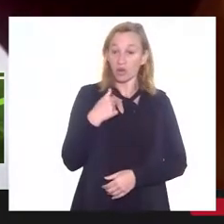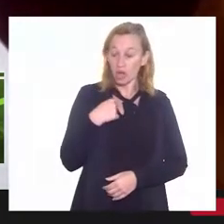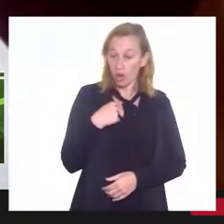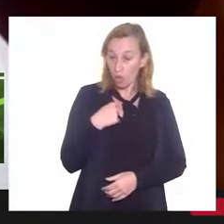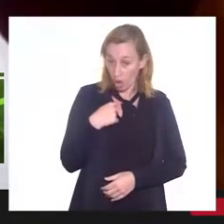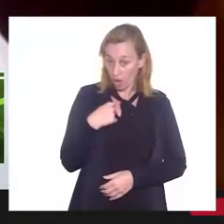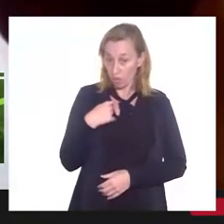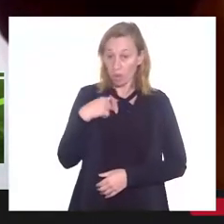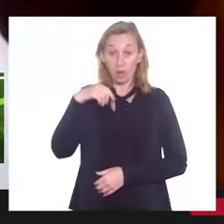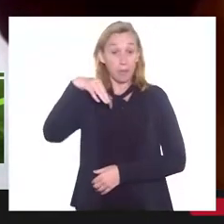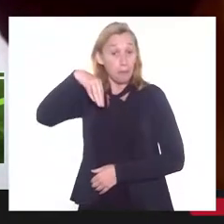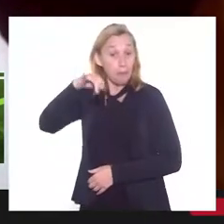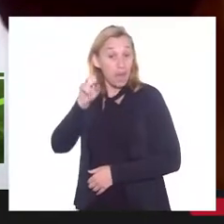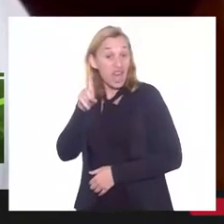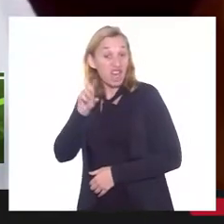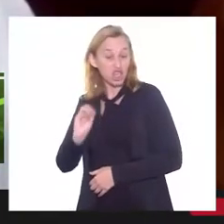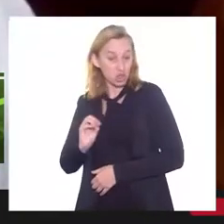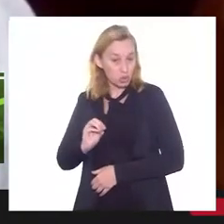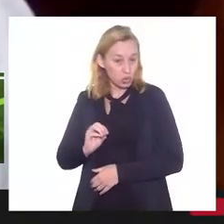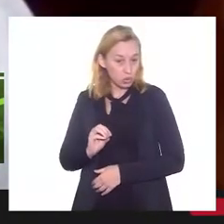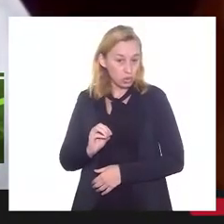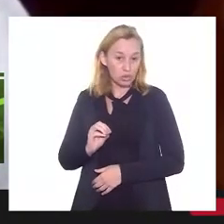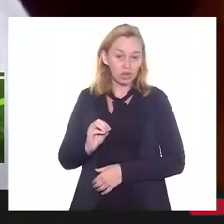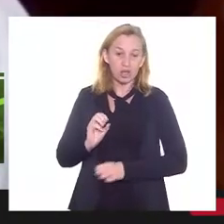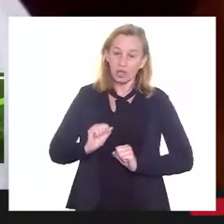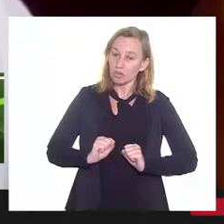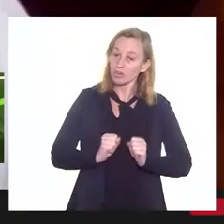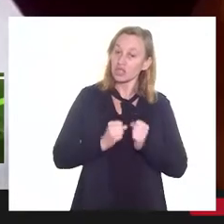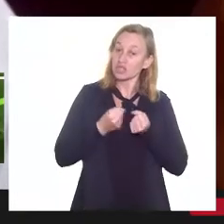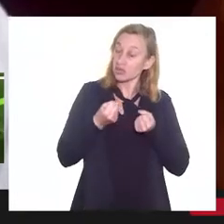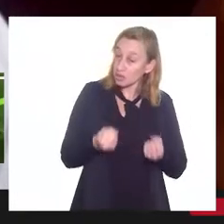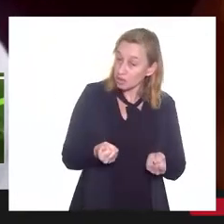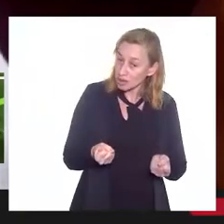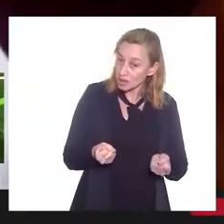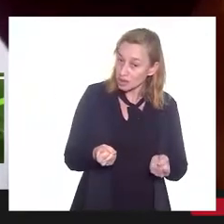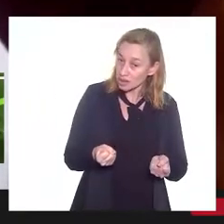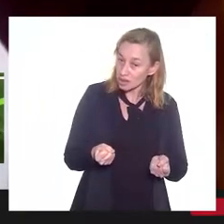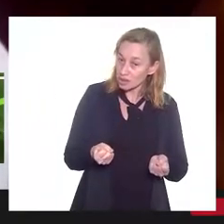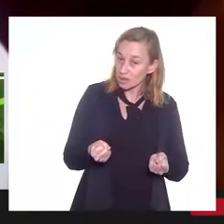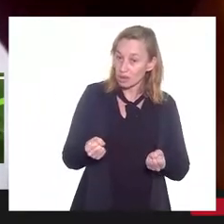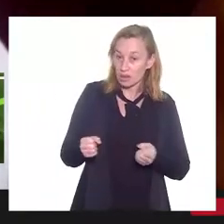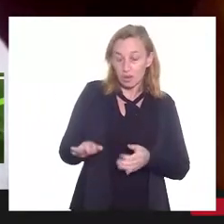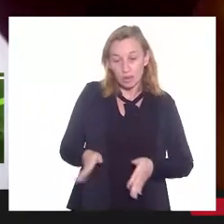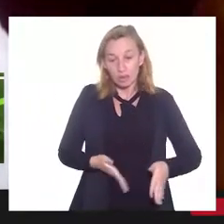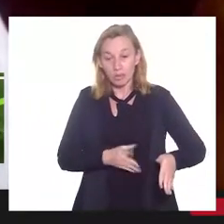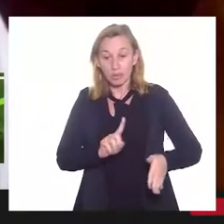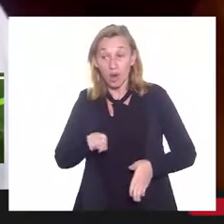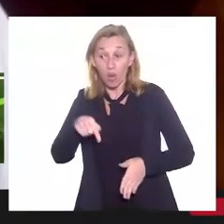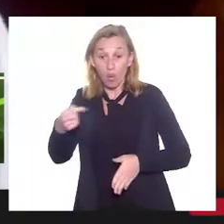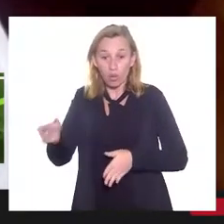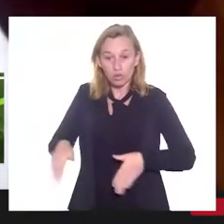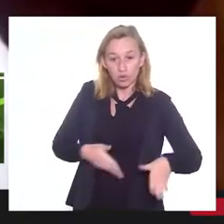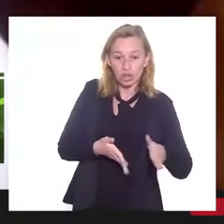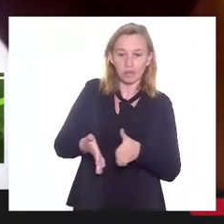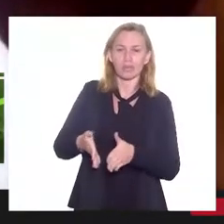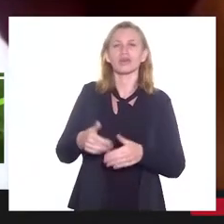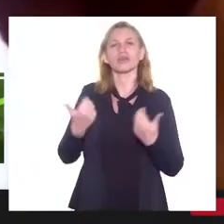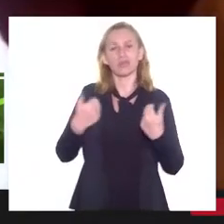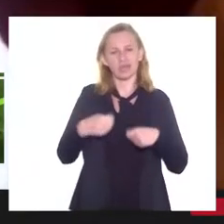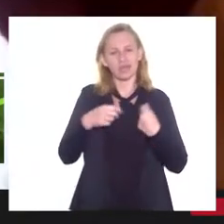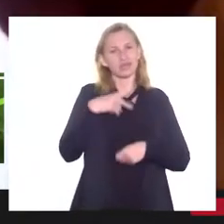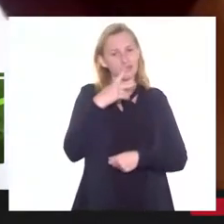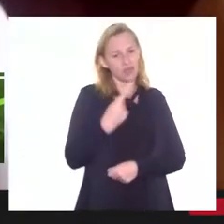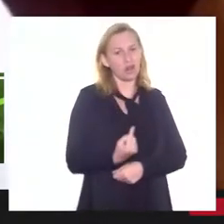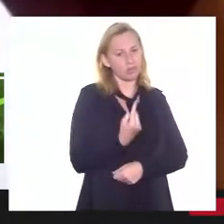médio e eu dediquei a minha mente unidade para outros caminhos mas eu tenho que confessar